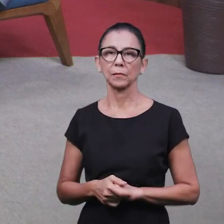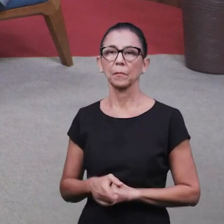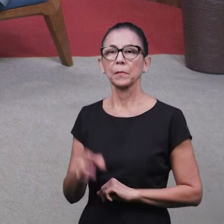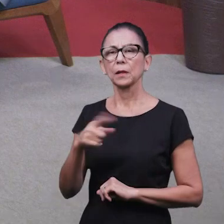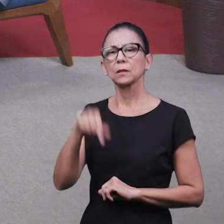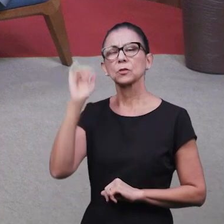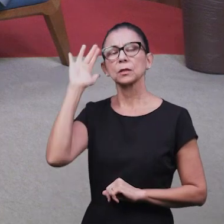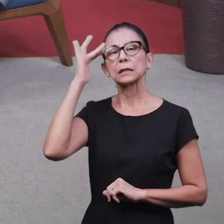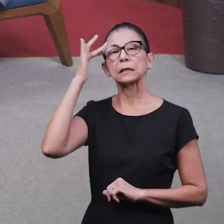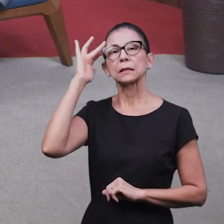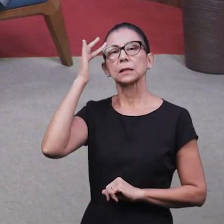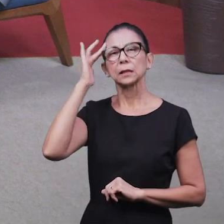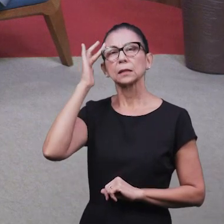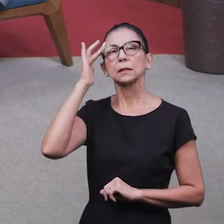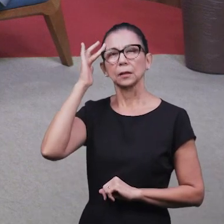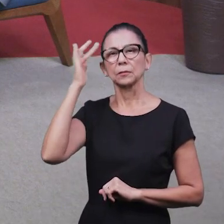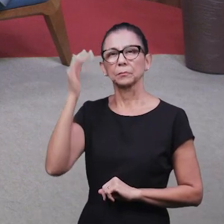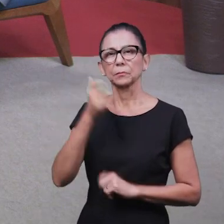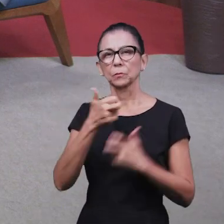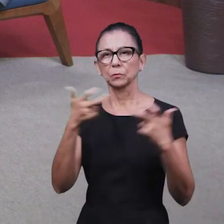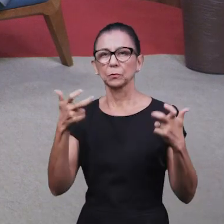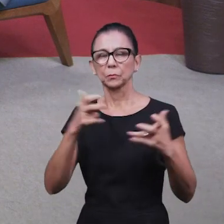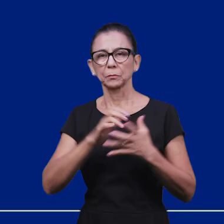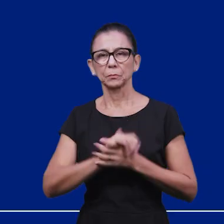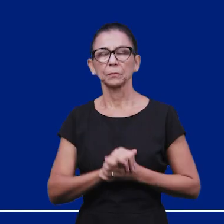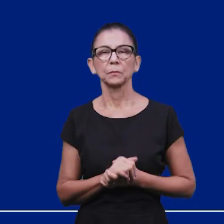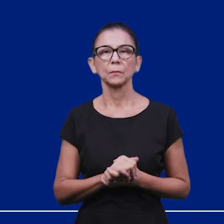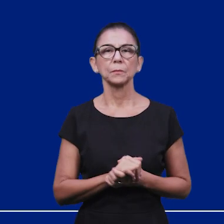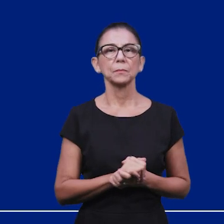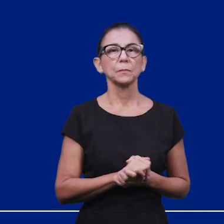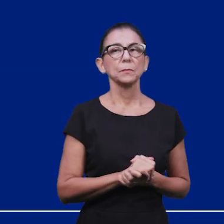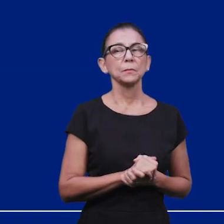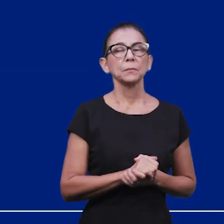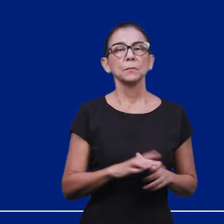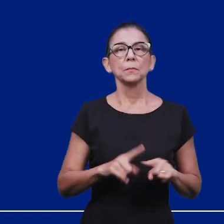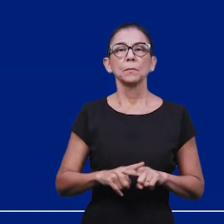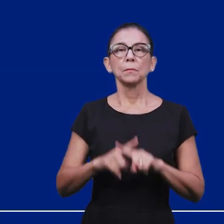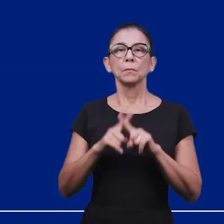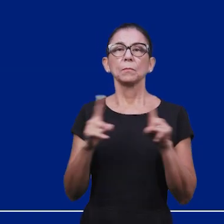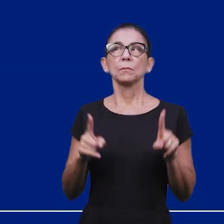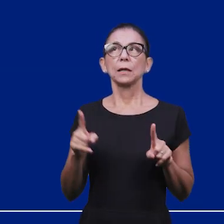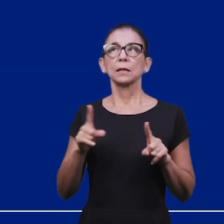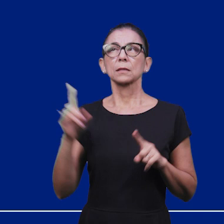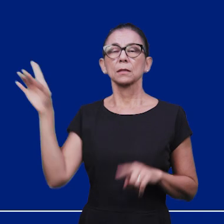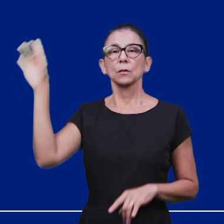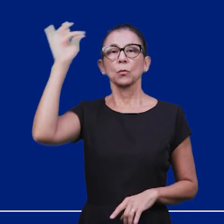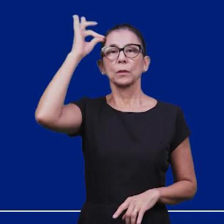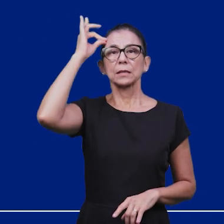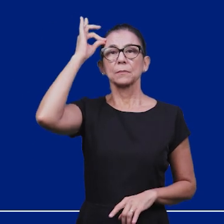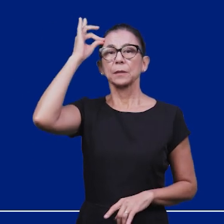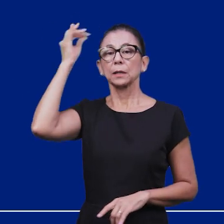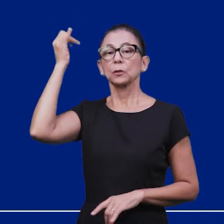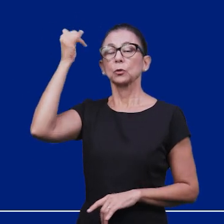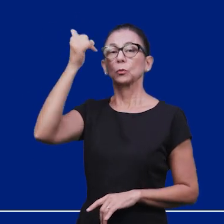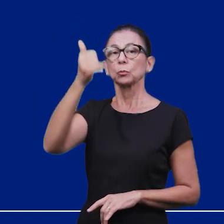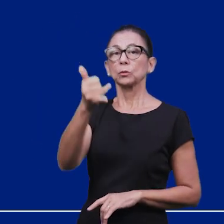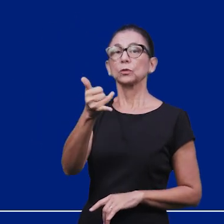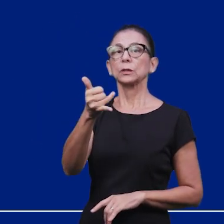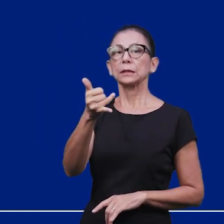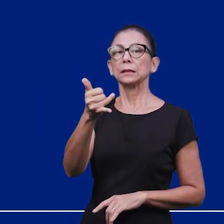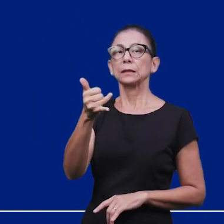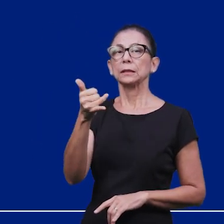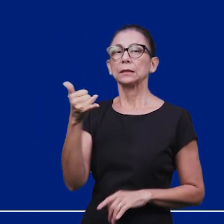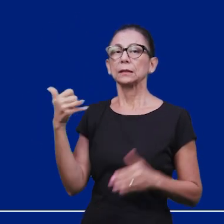para que a gente possa entender aqui alguns aspectos. O texto diz o seguinte: mas o Espírito expressamente diz que nos últimos